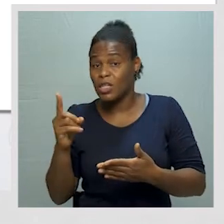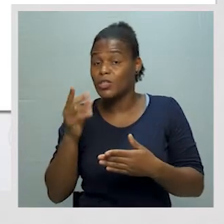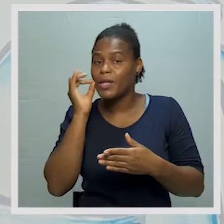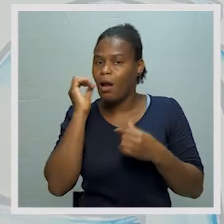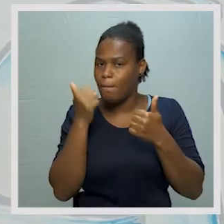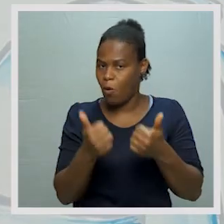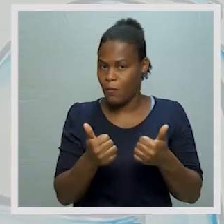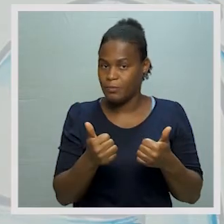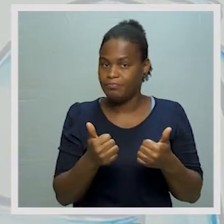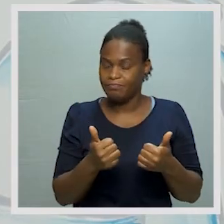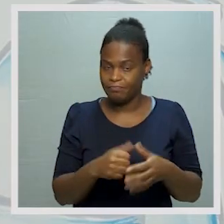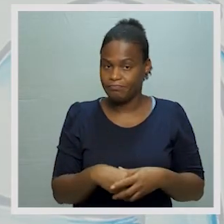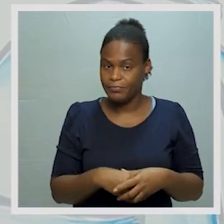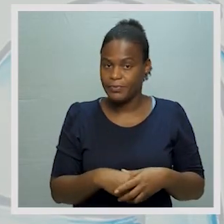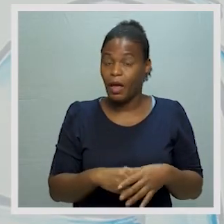bom sinal.